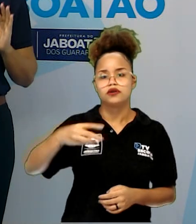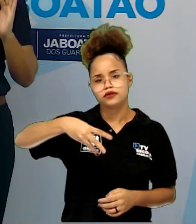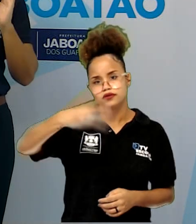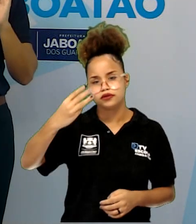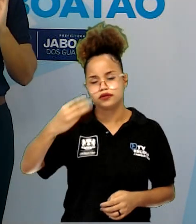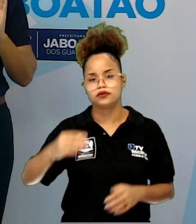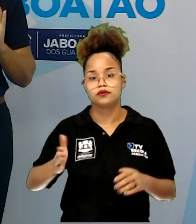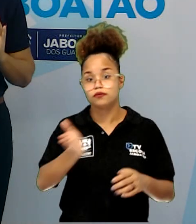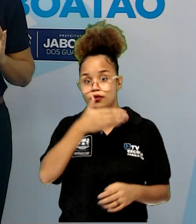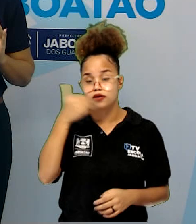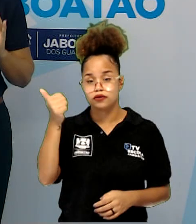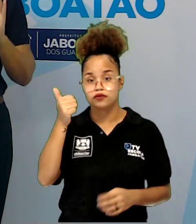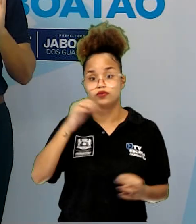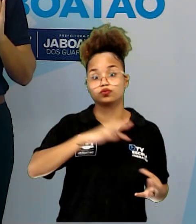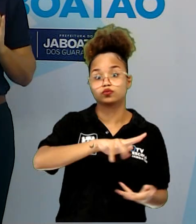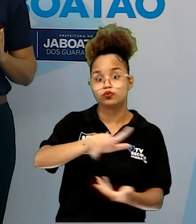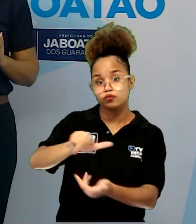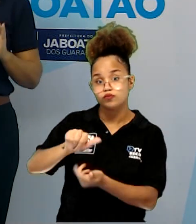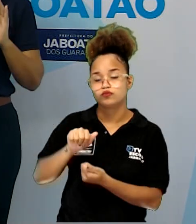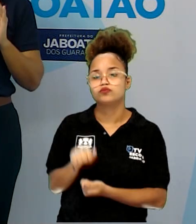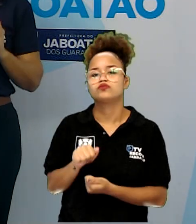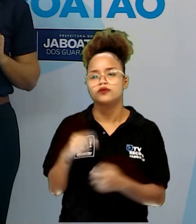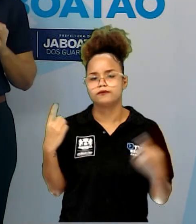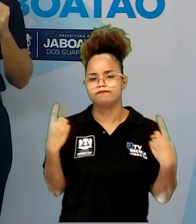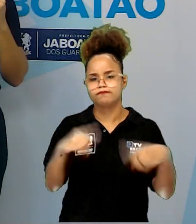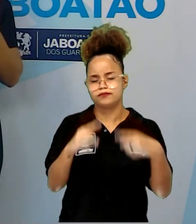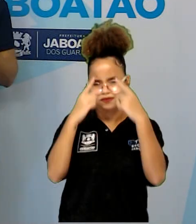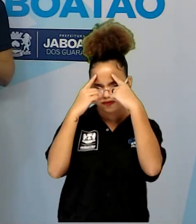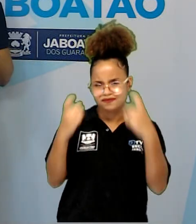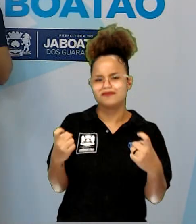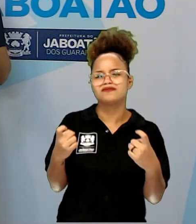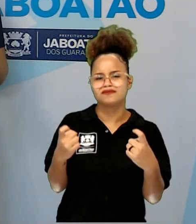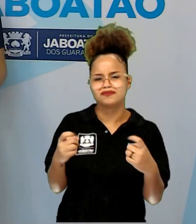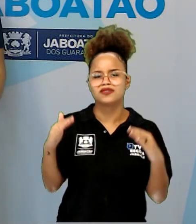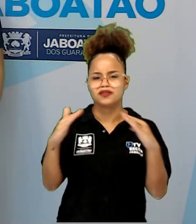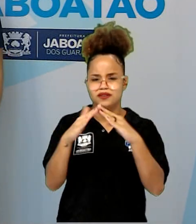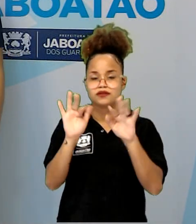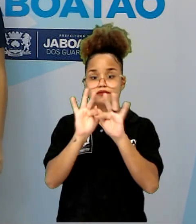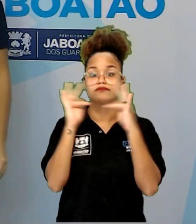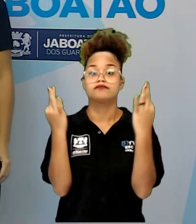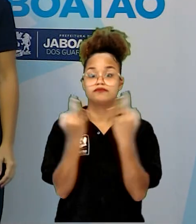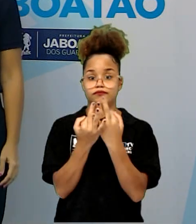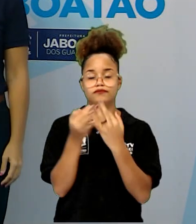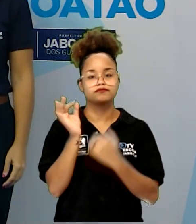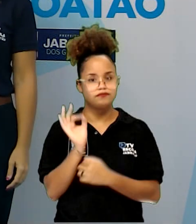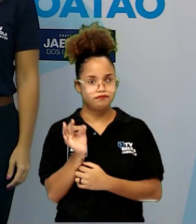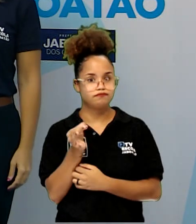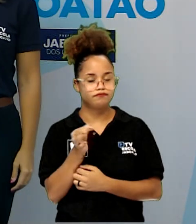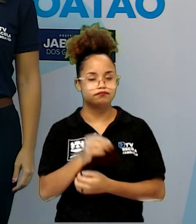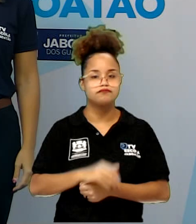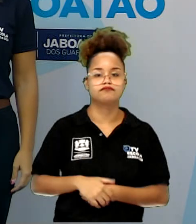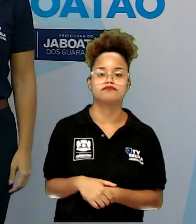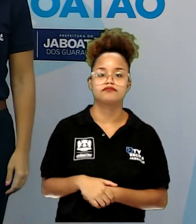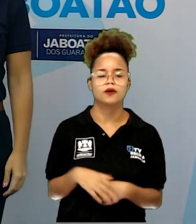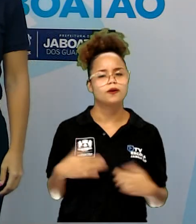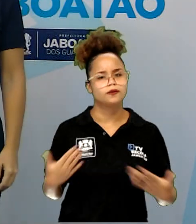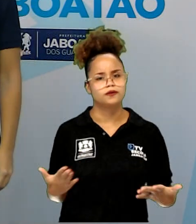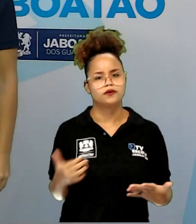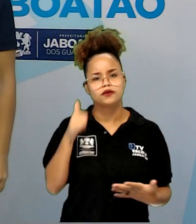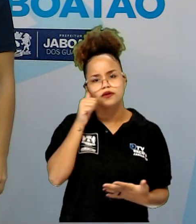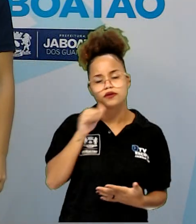leis do mundo de enfrentamento à violência doméstica e familiar, certo? Então, essa que está